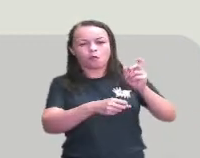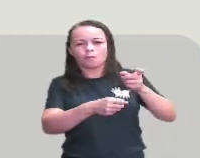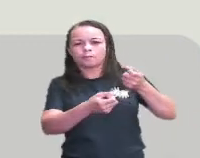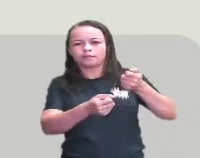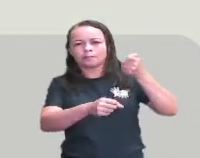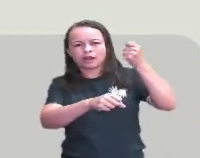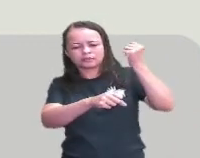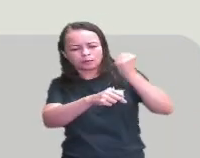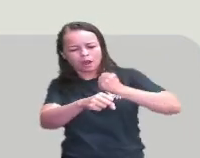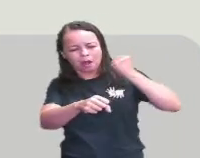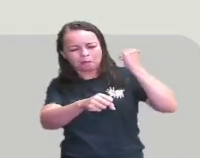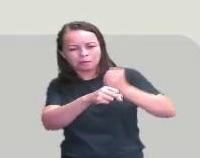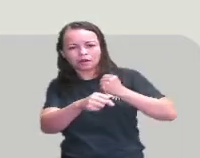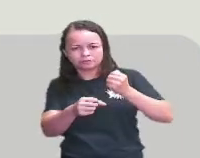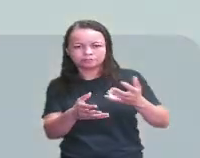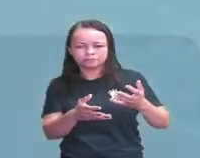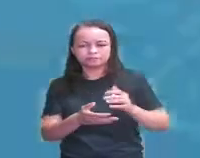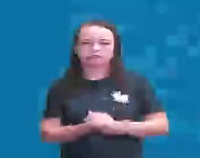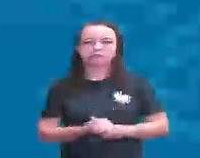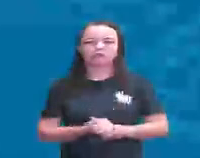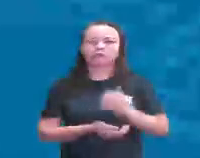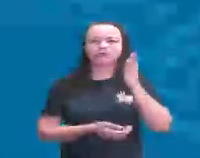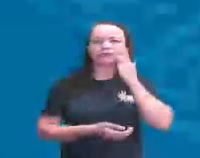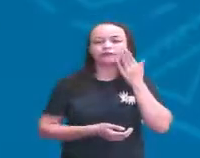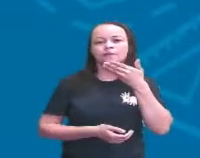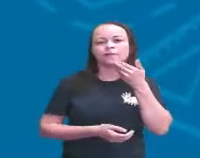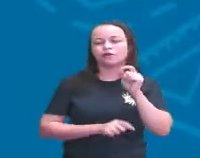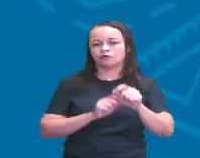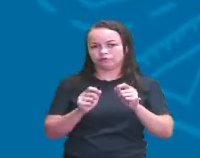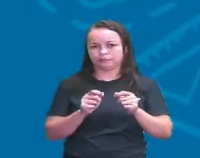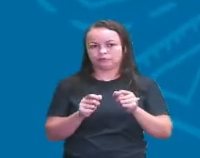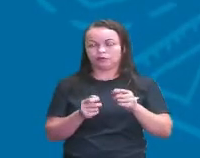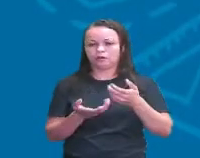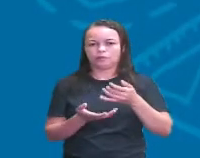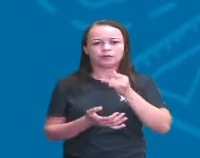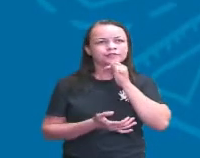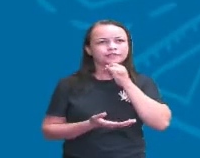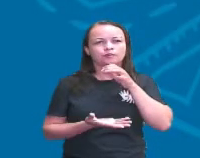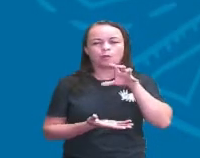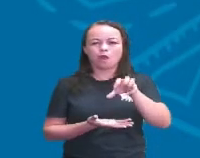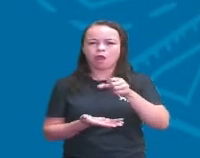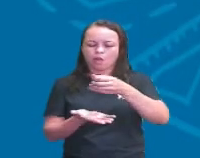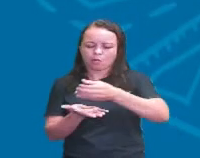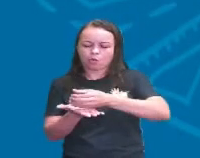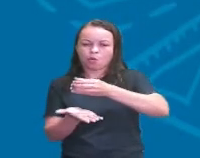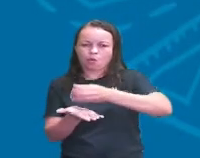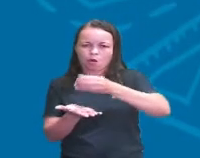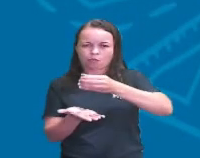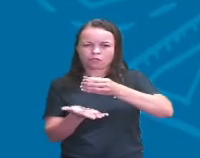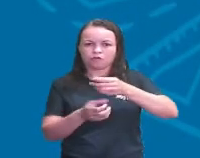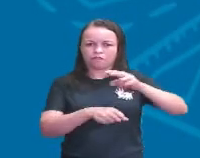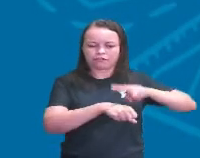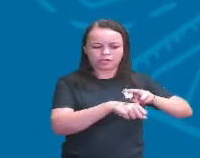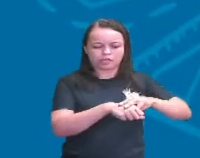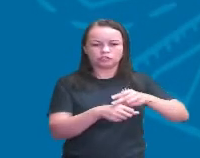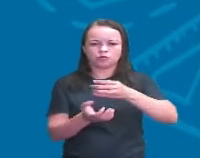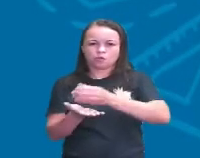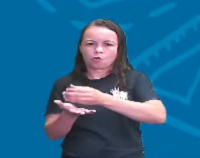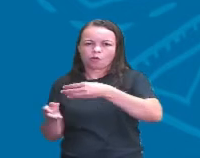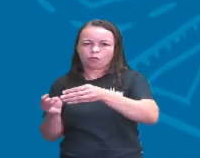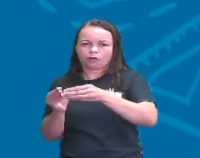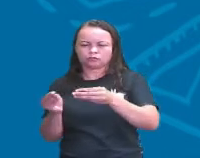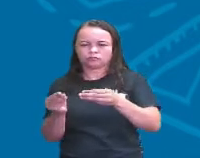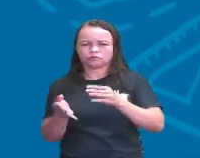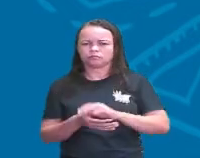isso, se eu pegar um copo, vamos supor, um copo de vidro e um copo de plástico, se ambos caírem no chão,